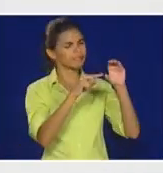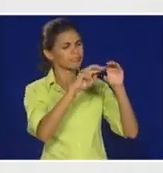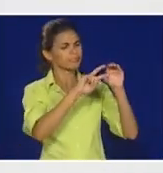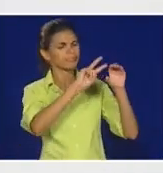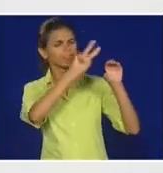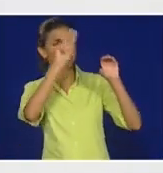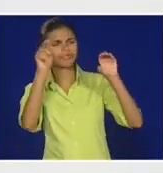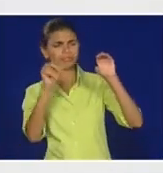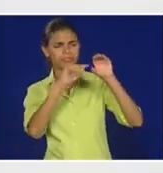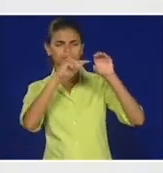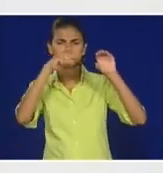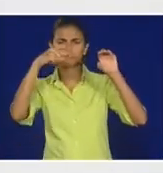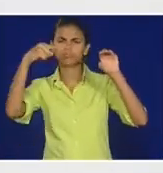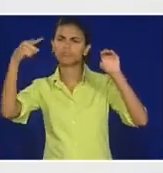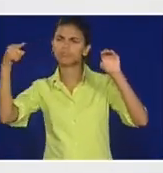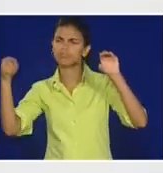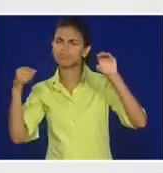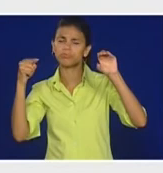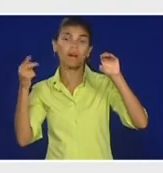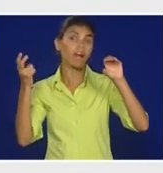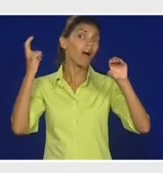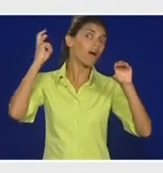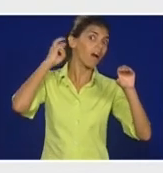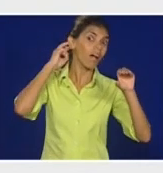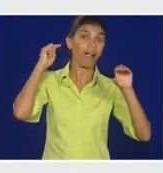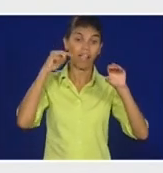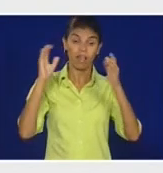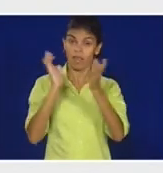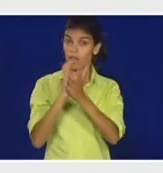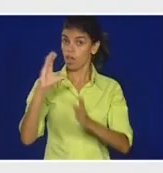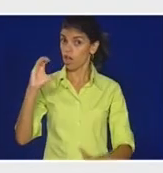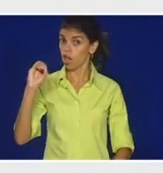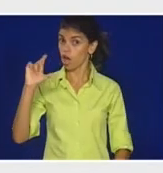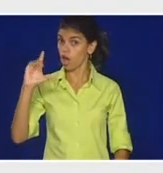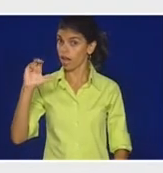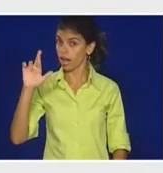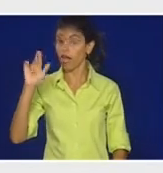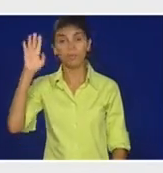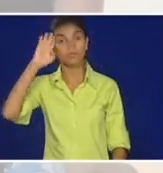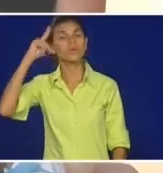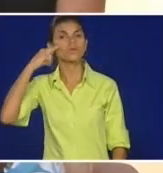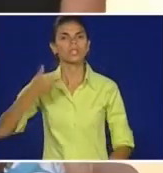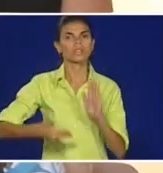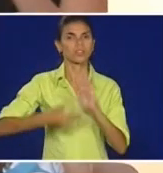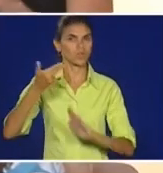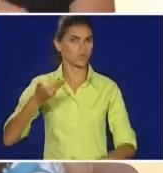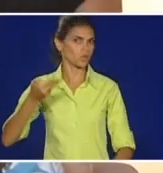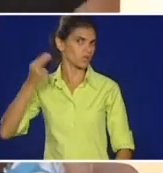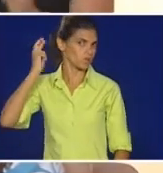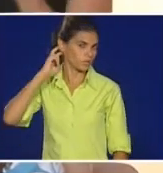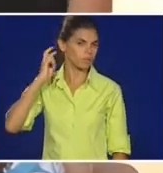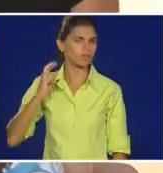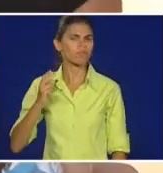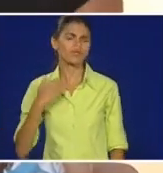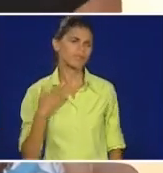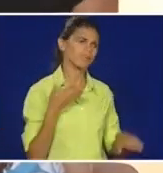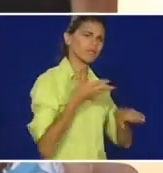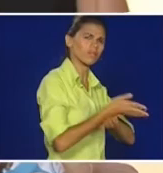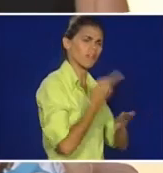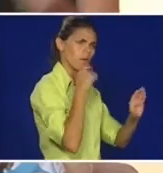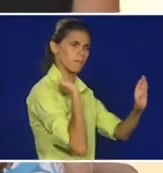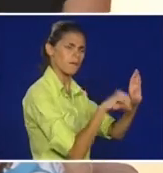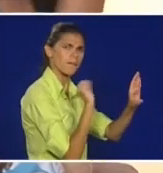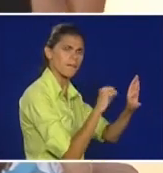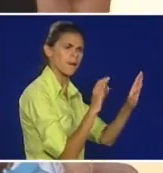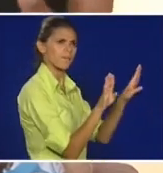na introdução de um dispositivo eletrônico na cóclea, através de uma cirurgia. Entrei, comecei a fazer barulho, bater na